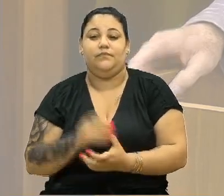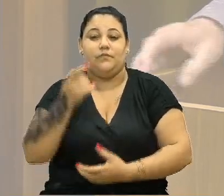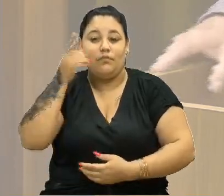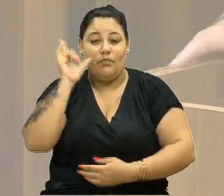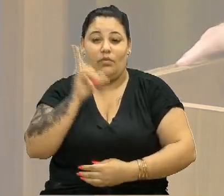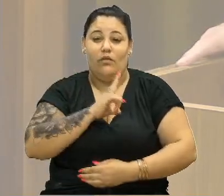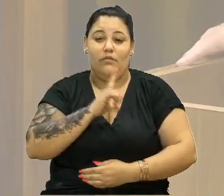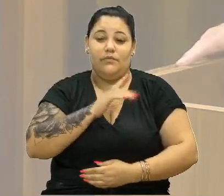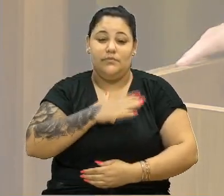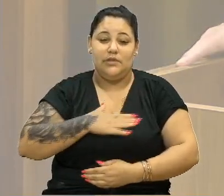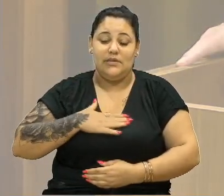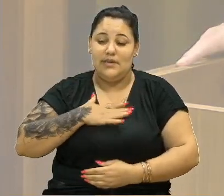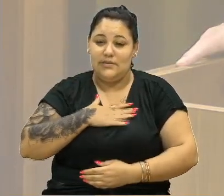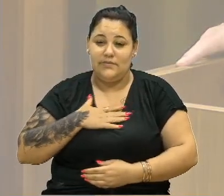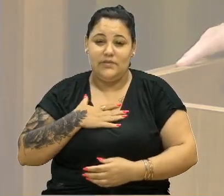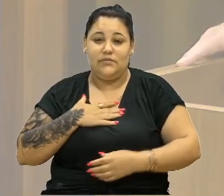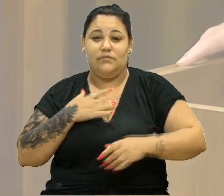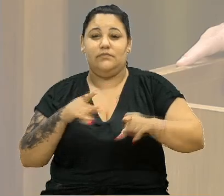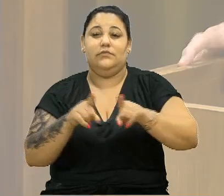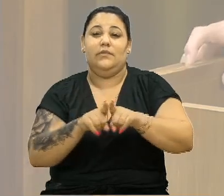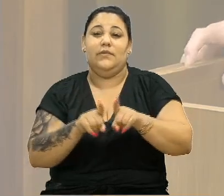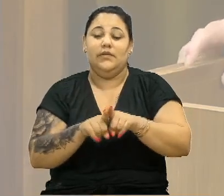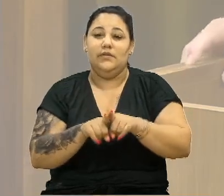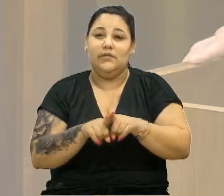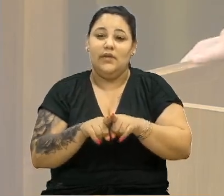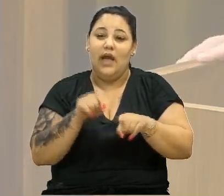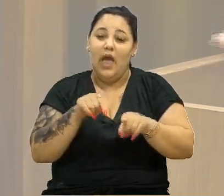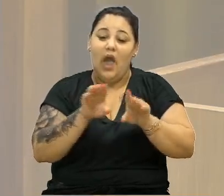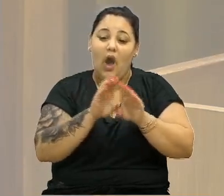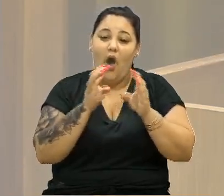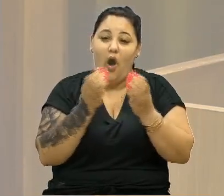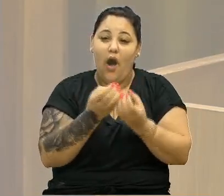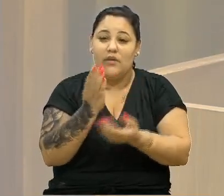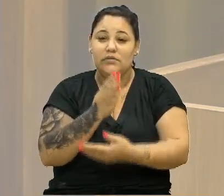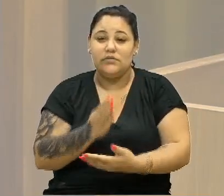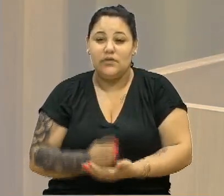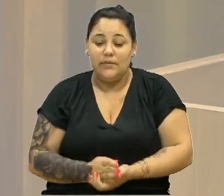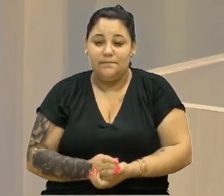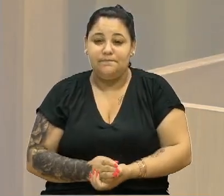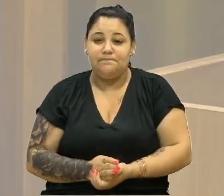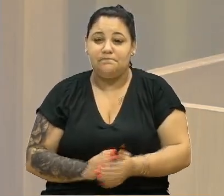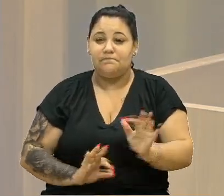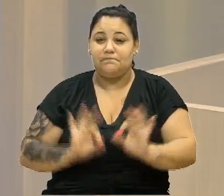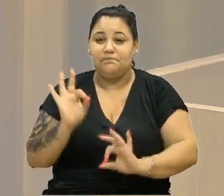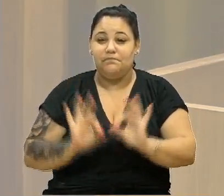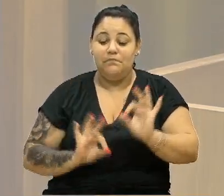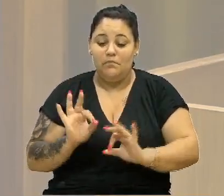o prazer de que no Congresso Nacional o projeto está